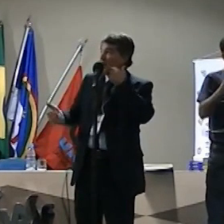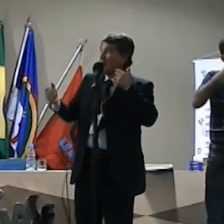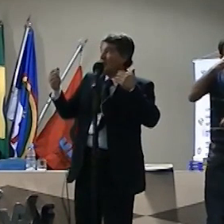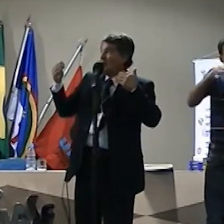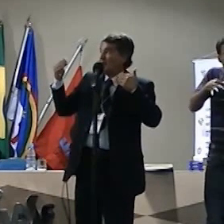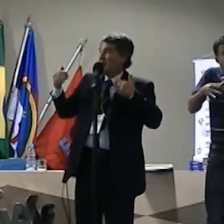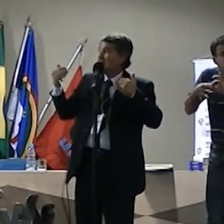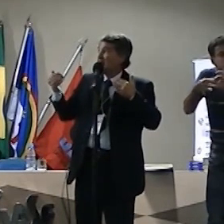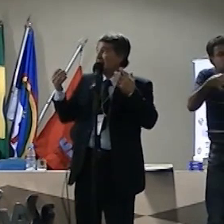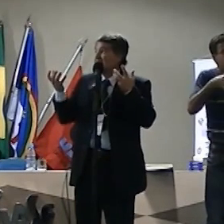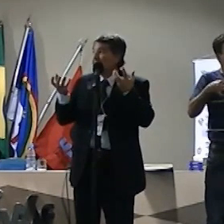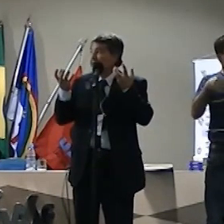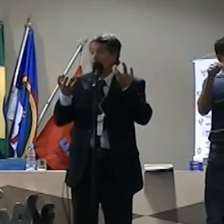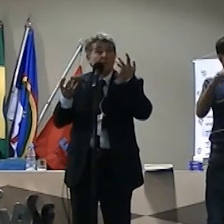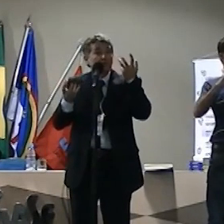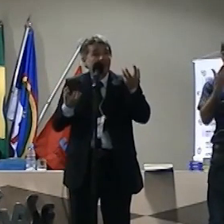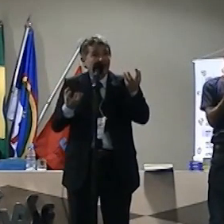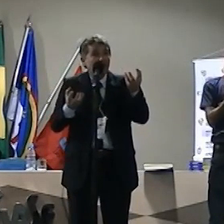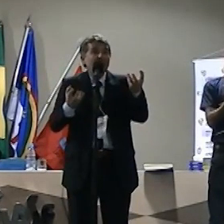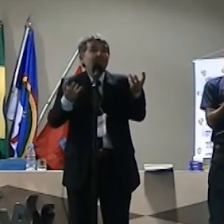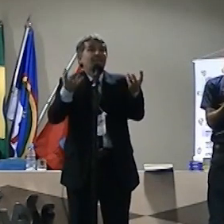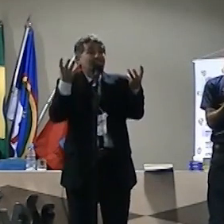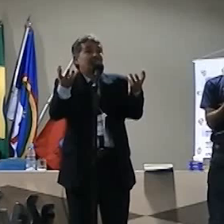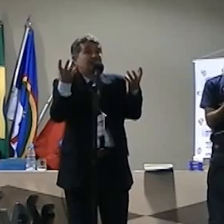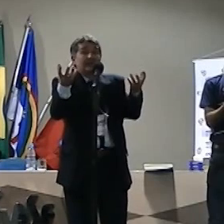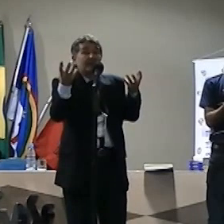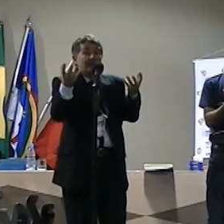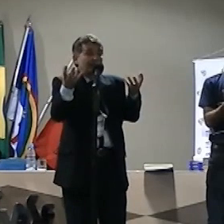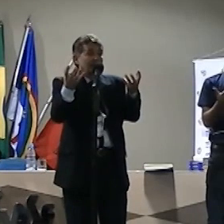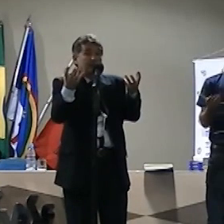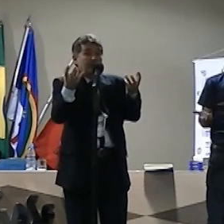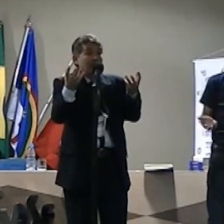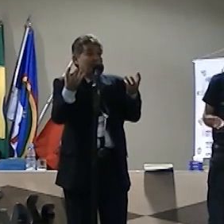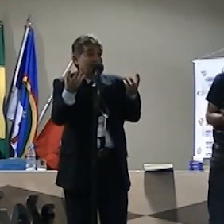Então, perspectiva, as crianças têm a oportunidade, mas